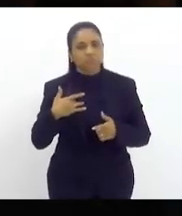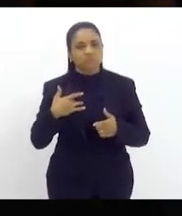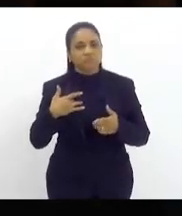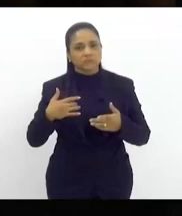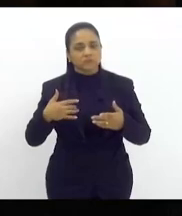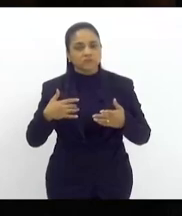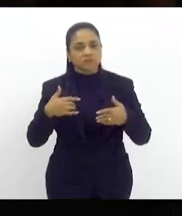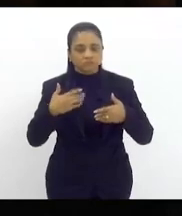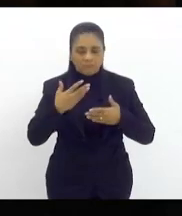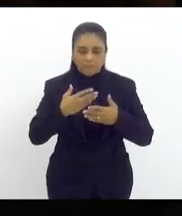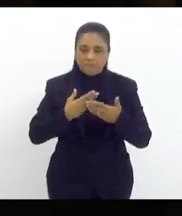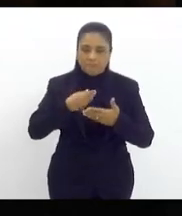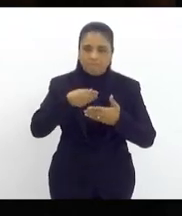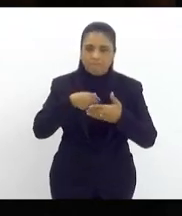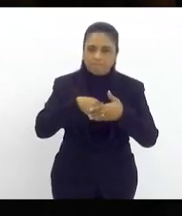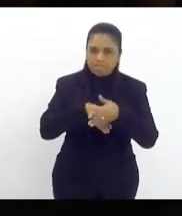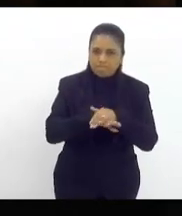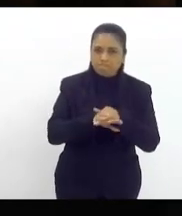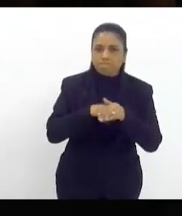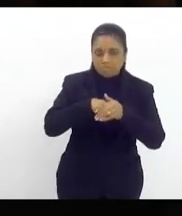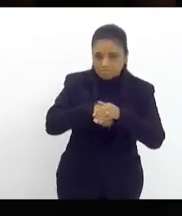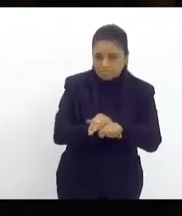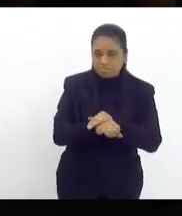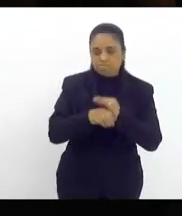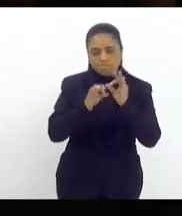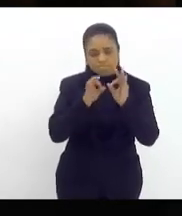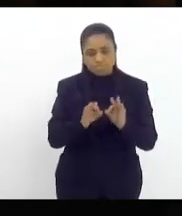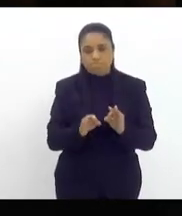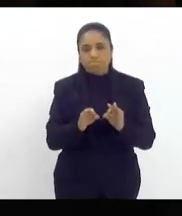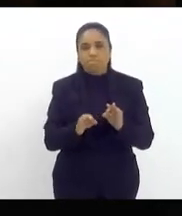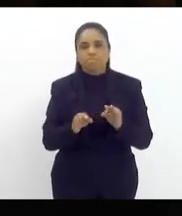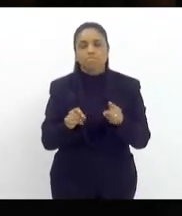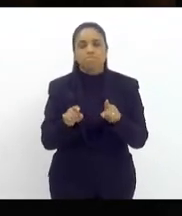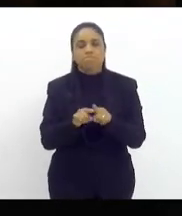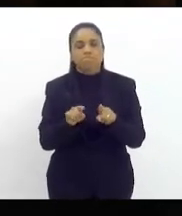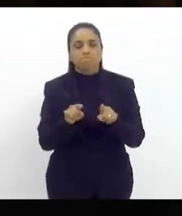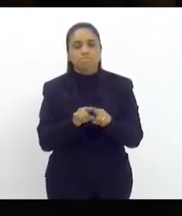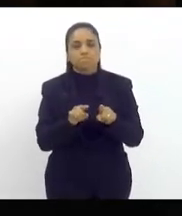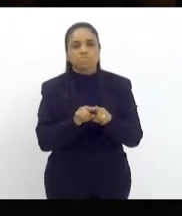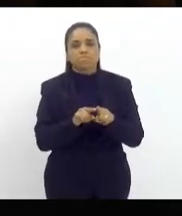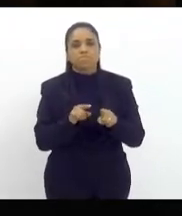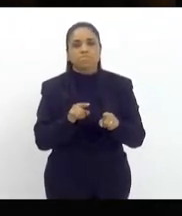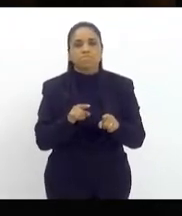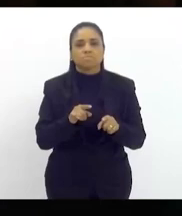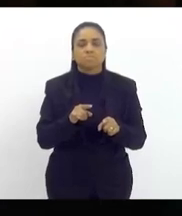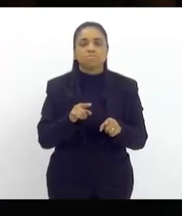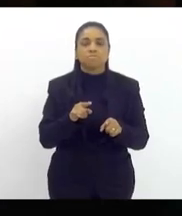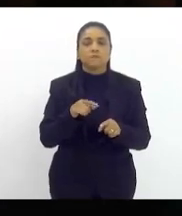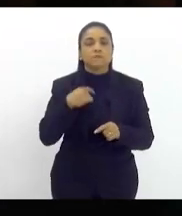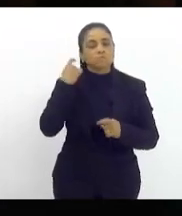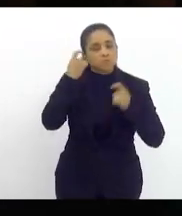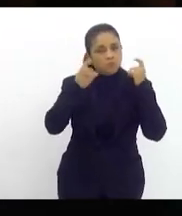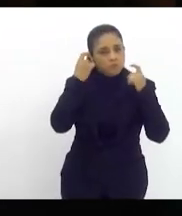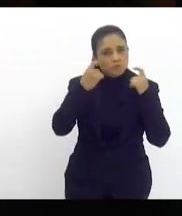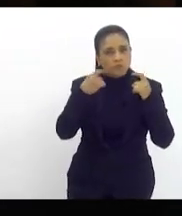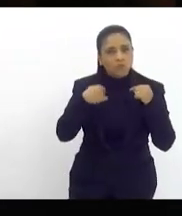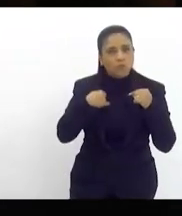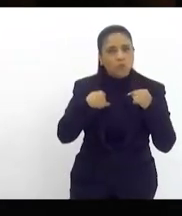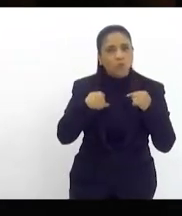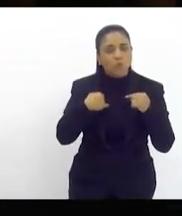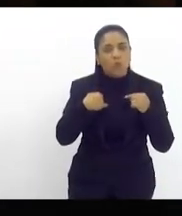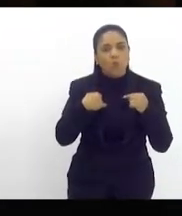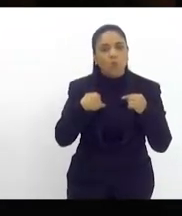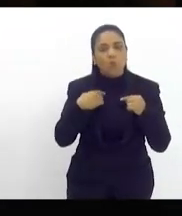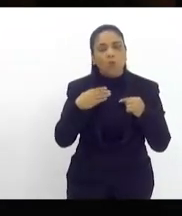assegurada. Mas teve um outro elemento que muito me preocupou, que é com relação ao banco